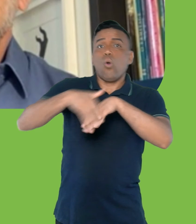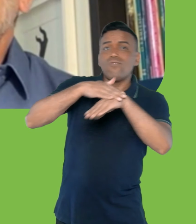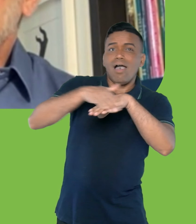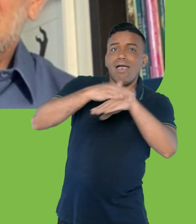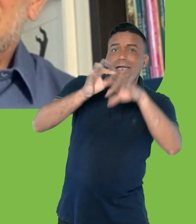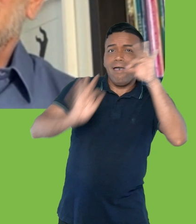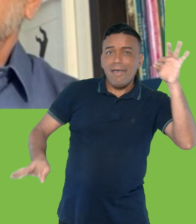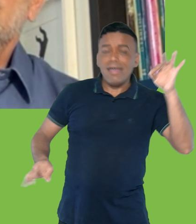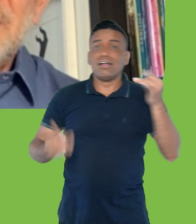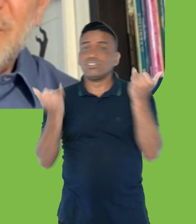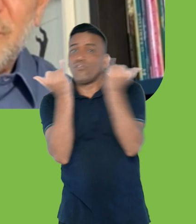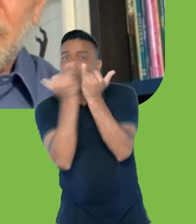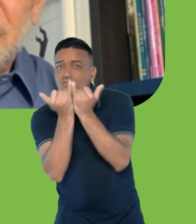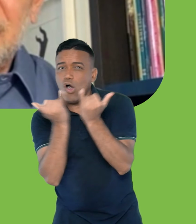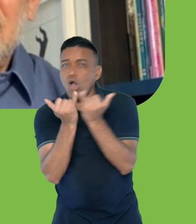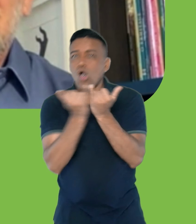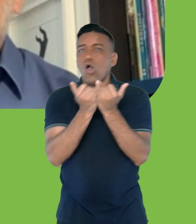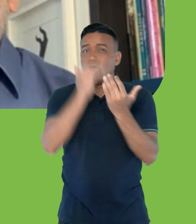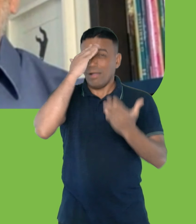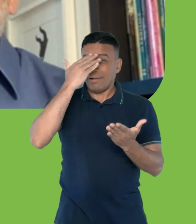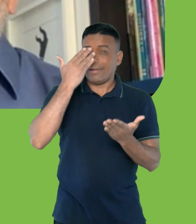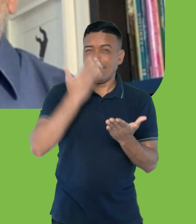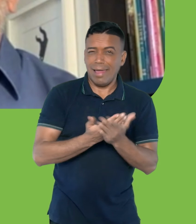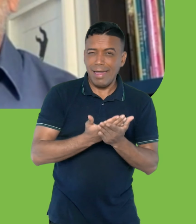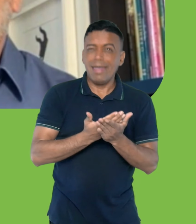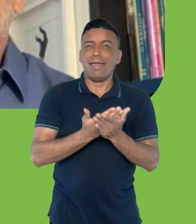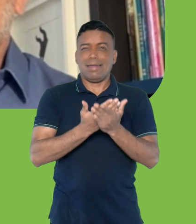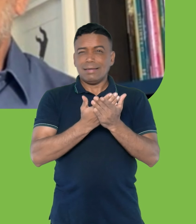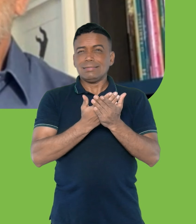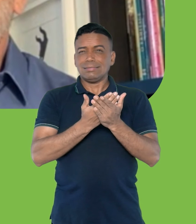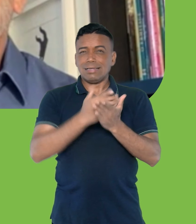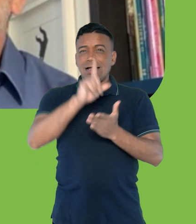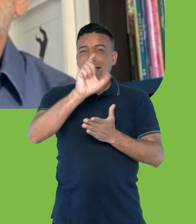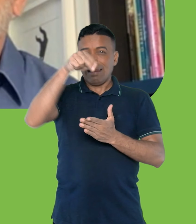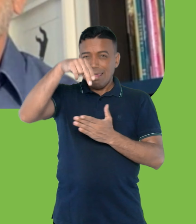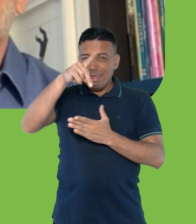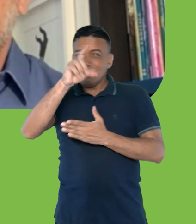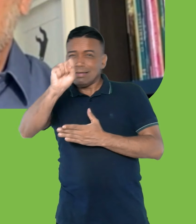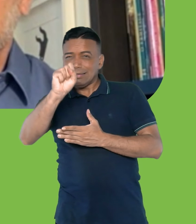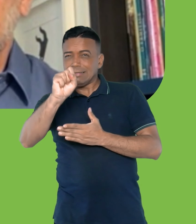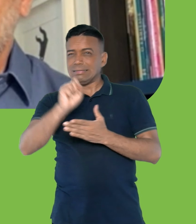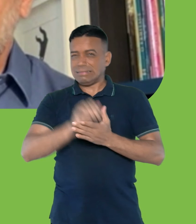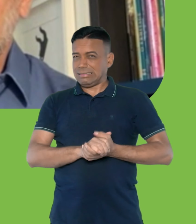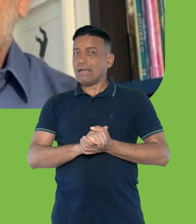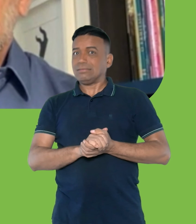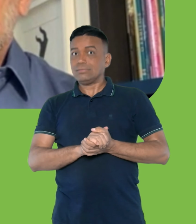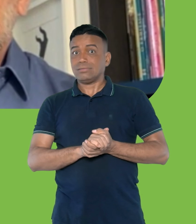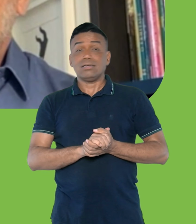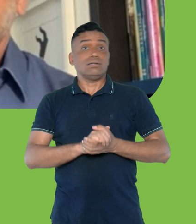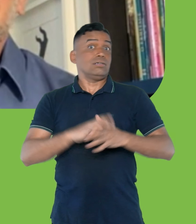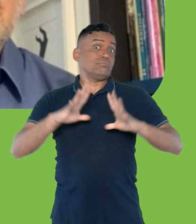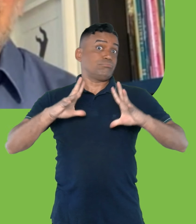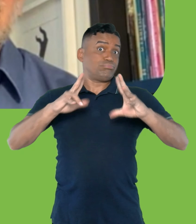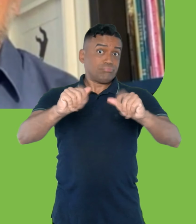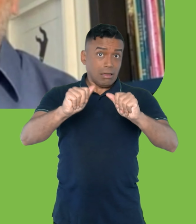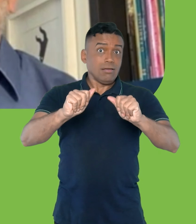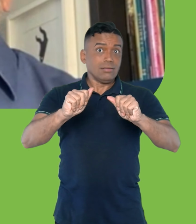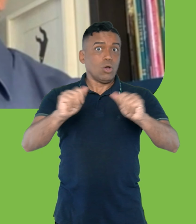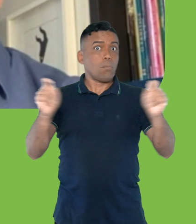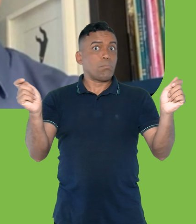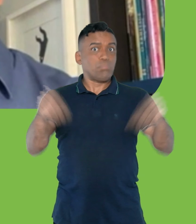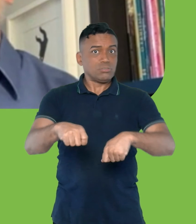crenças, lendas, superstições. E aí o livro, né, ele vai prosseguindo e apresenta também para o leitor as possibilidades